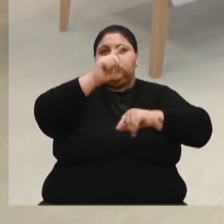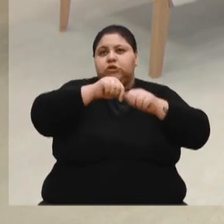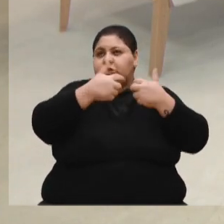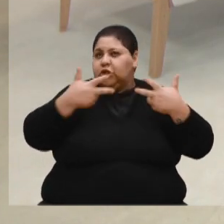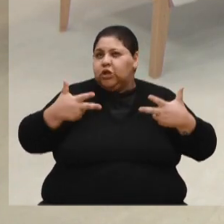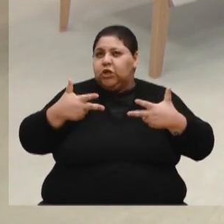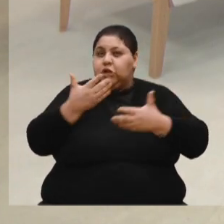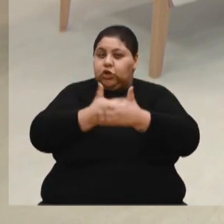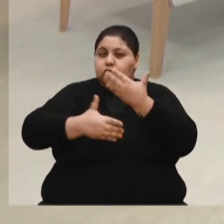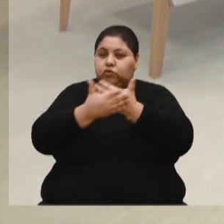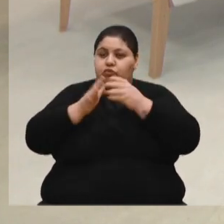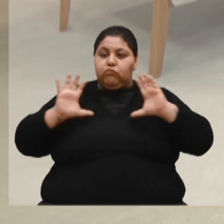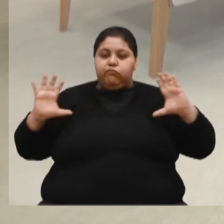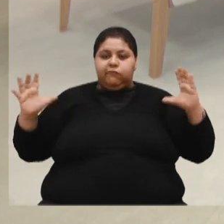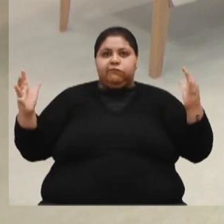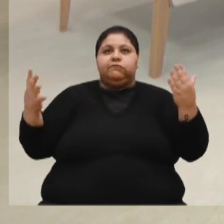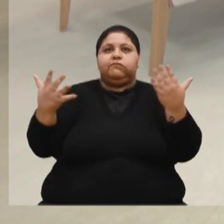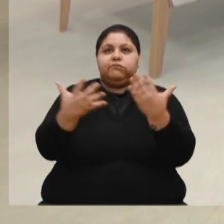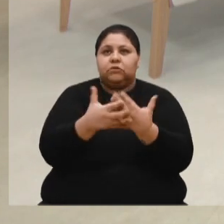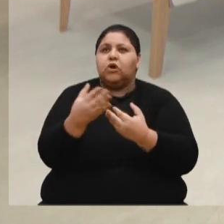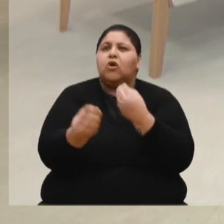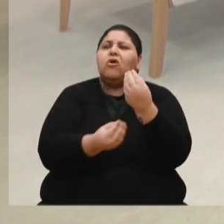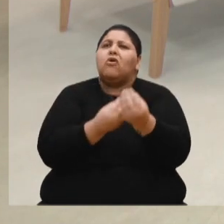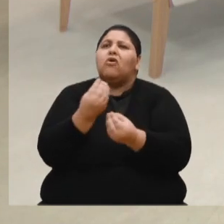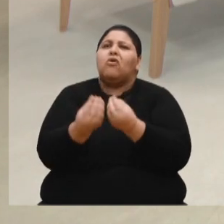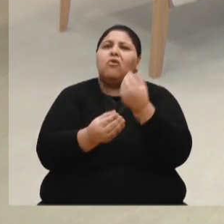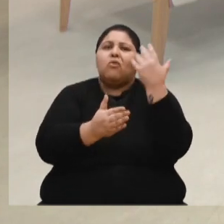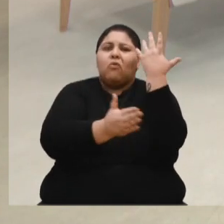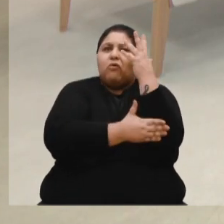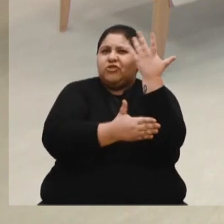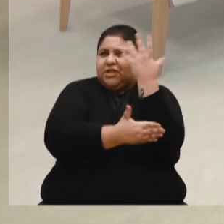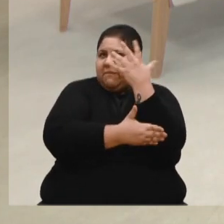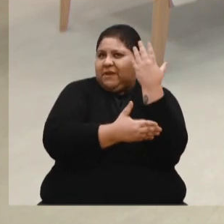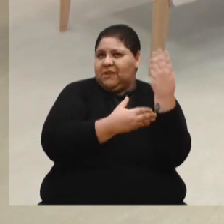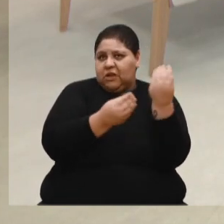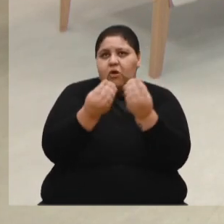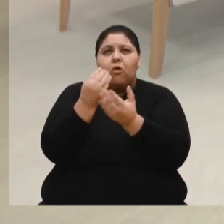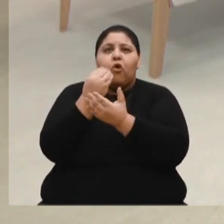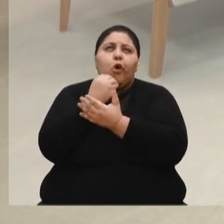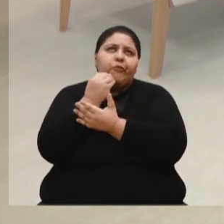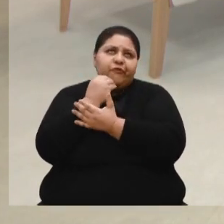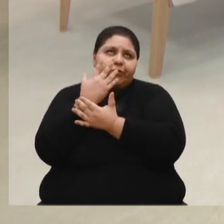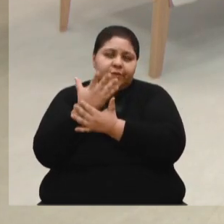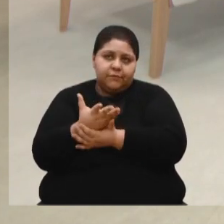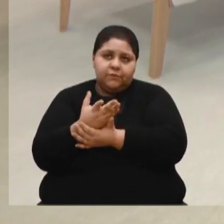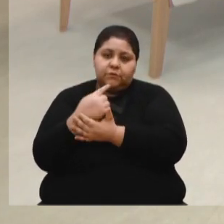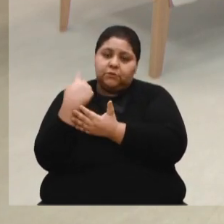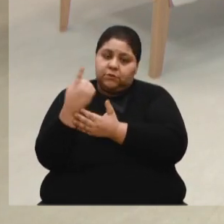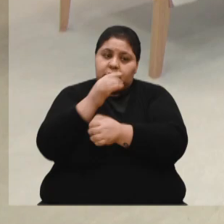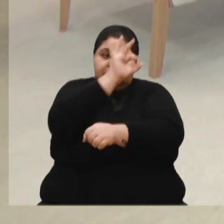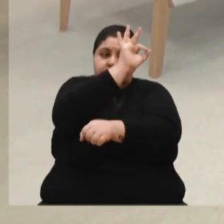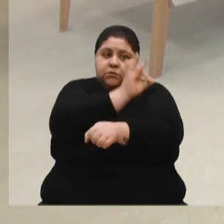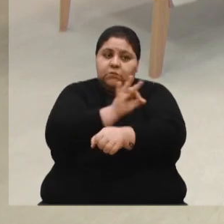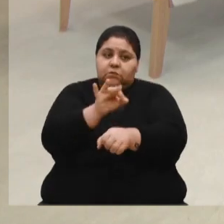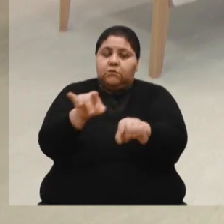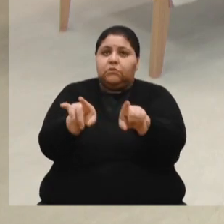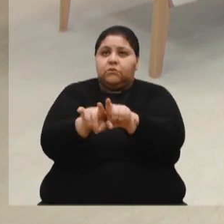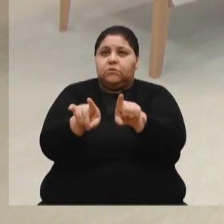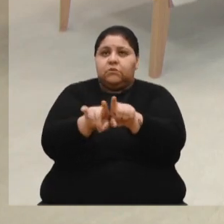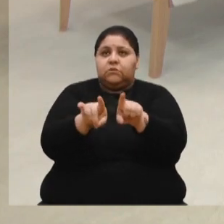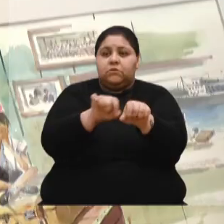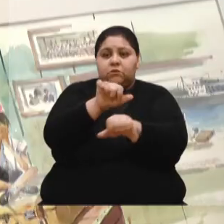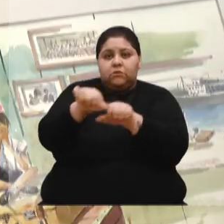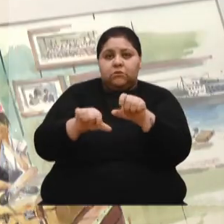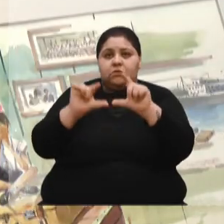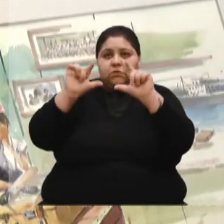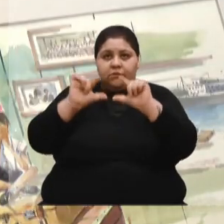todo o seu entorno. Então, como aqui tinha madeira em abundância, obviamente que a nossa arquitetura também virou um pouco